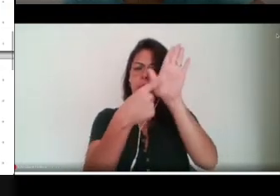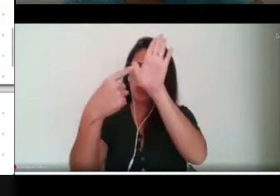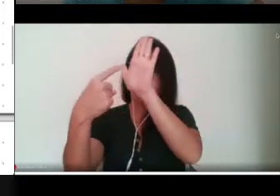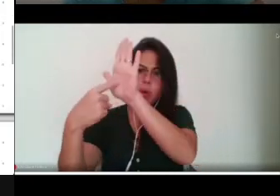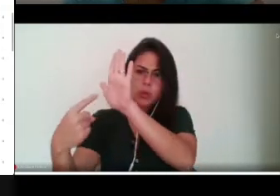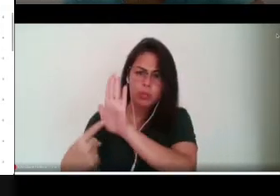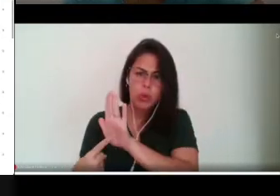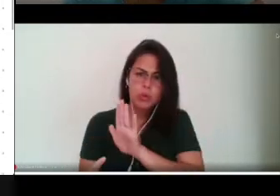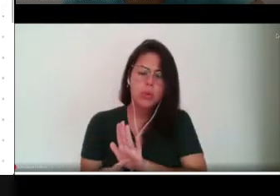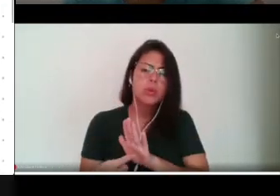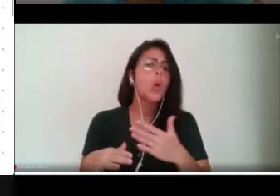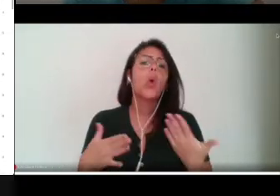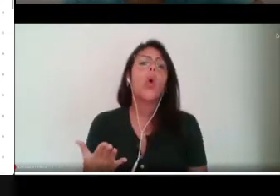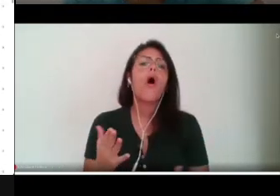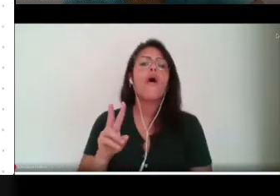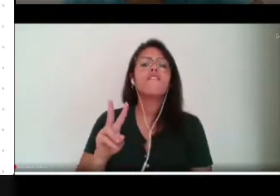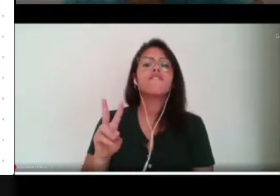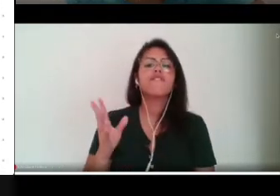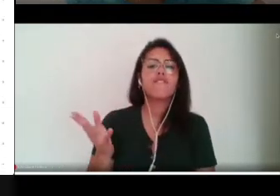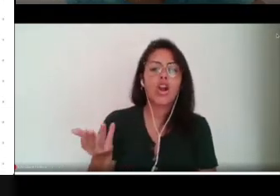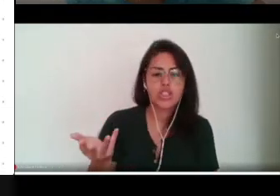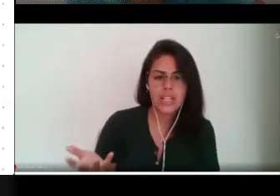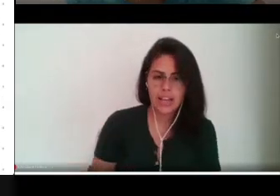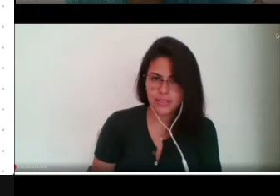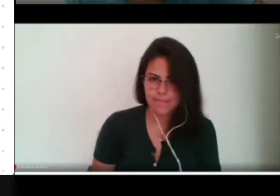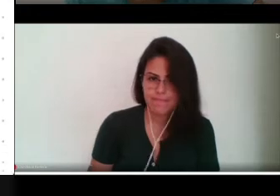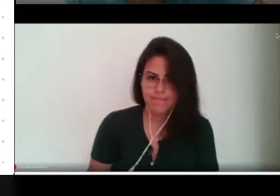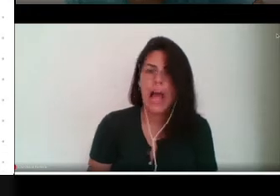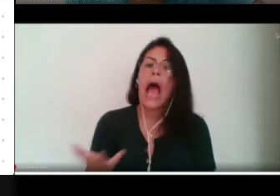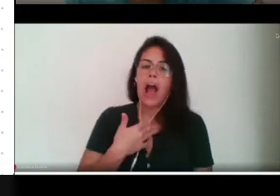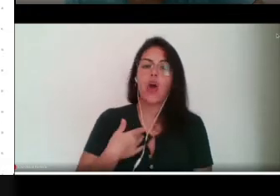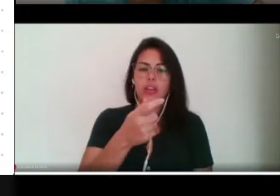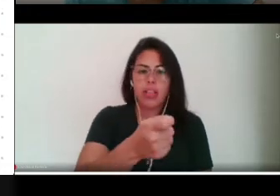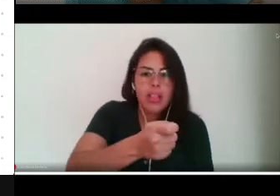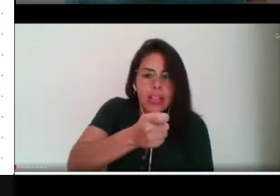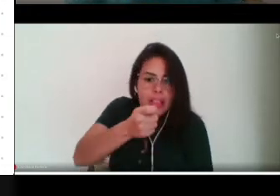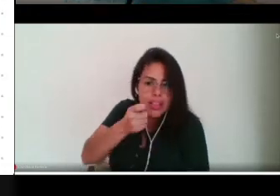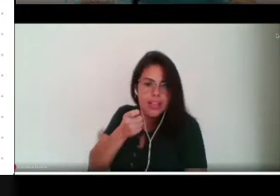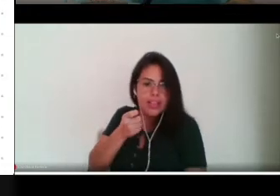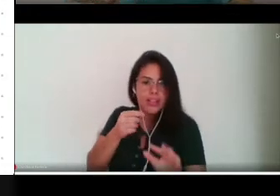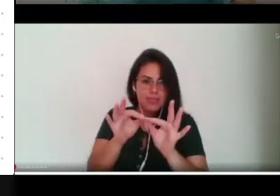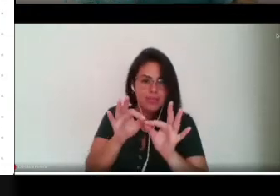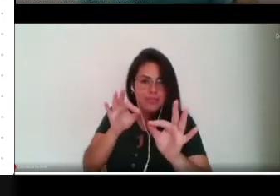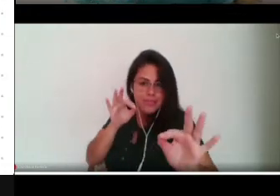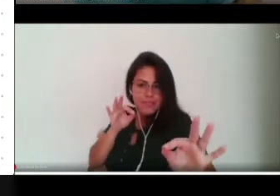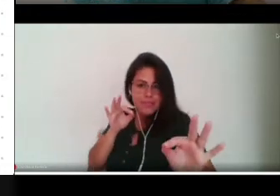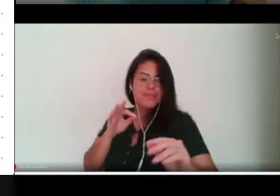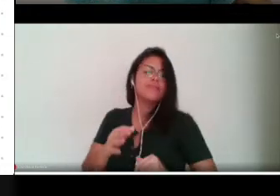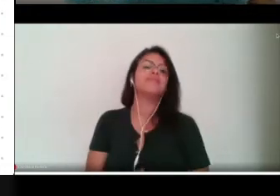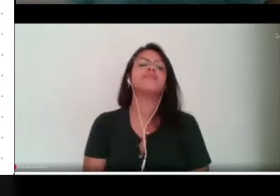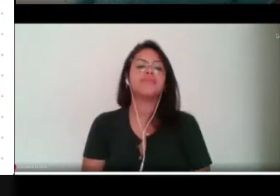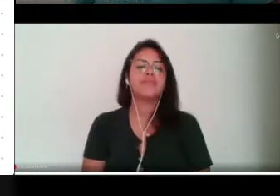diminuir aqui, eu vou passar aperto um pouquinho, mas vocês vão ter paciência comigo.